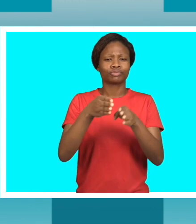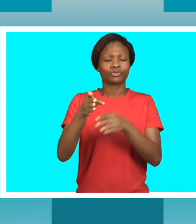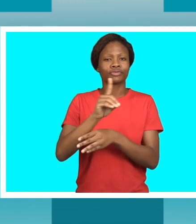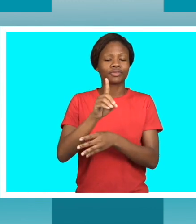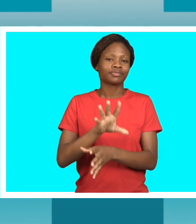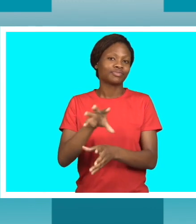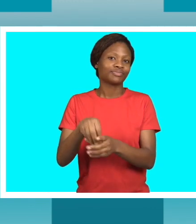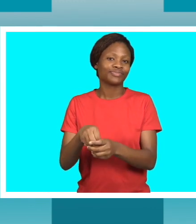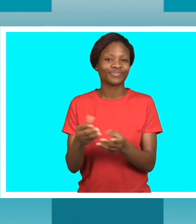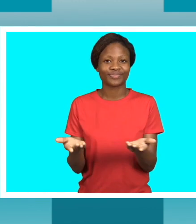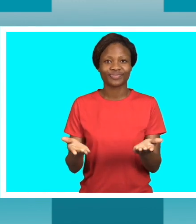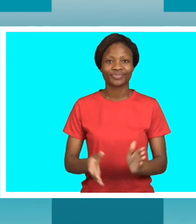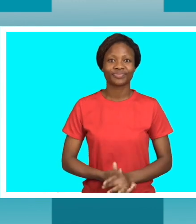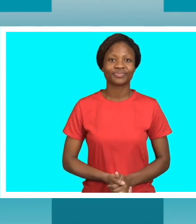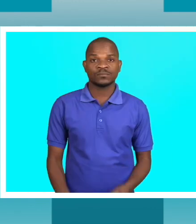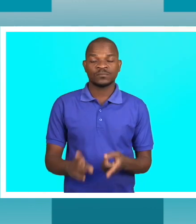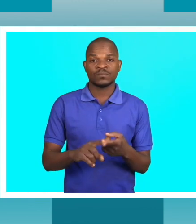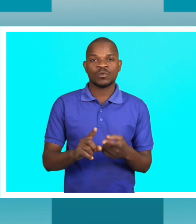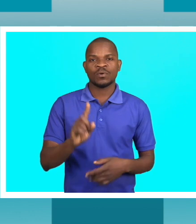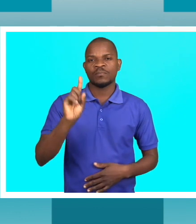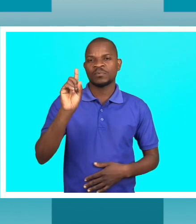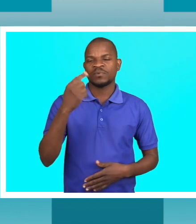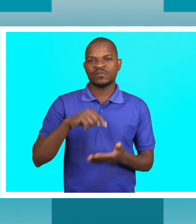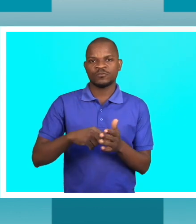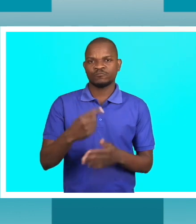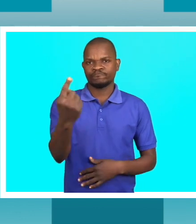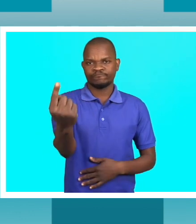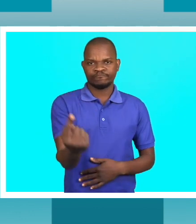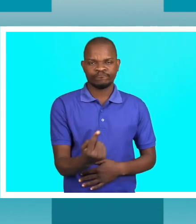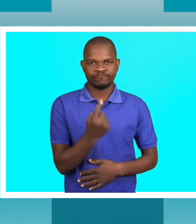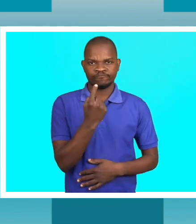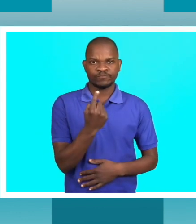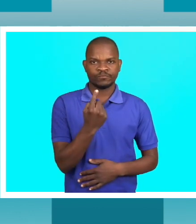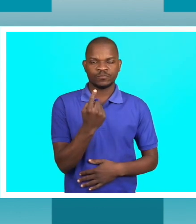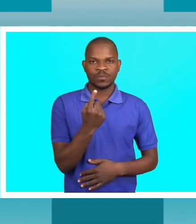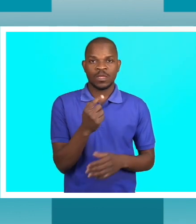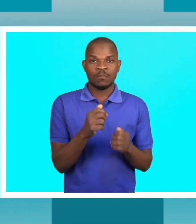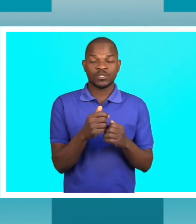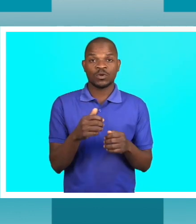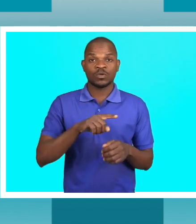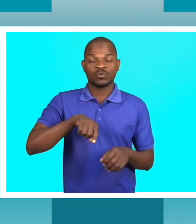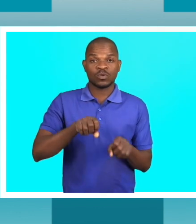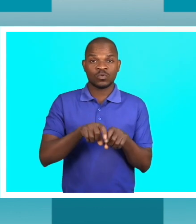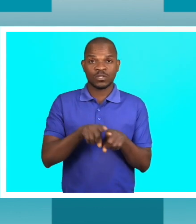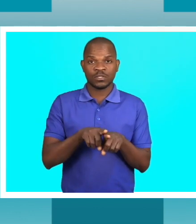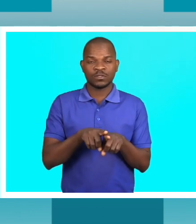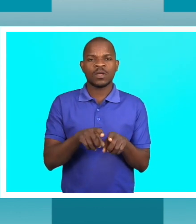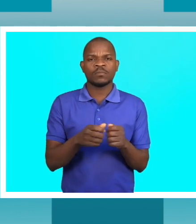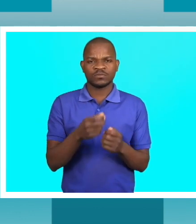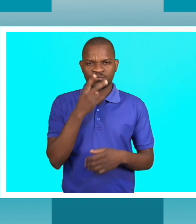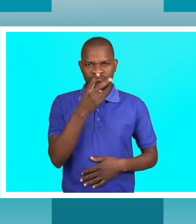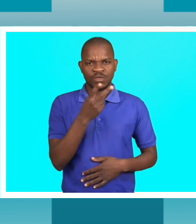que garantam a inclusão de pessoas com deficiência. Ela pela primeira vez já apareceu, nós recebemos como nossa colega